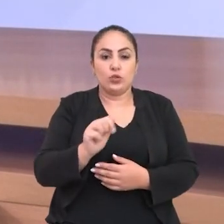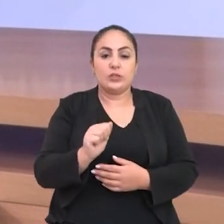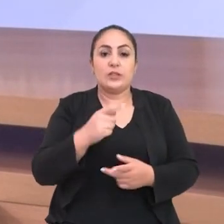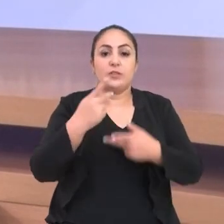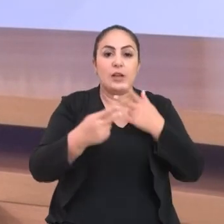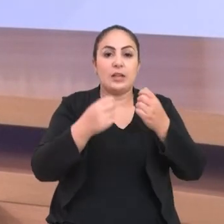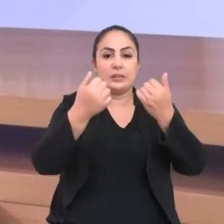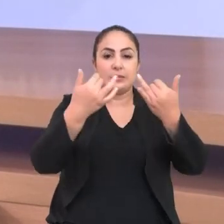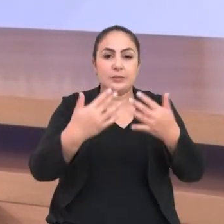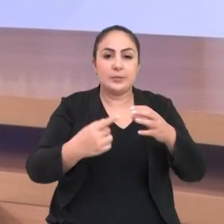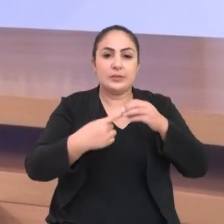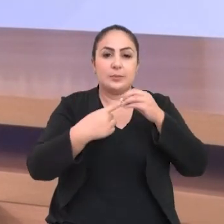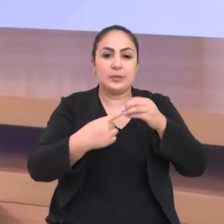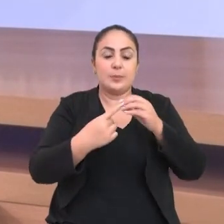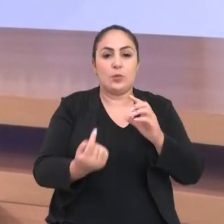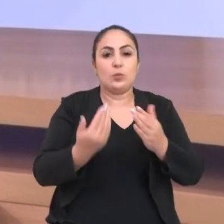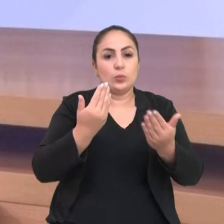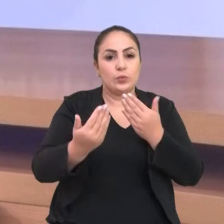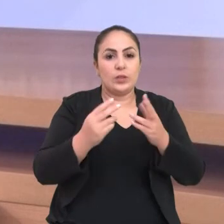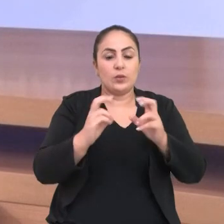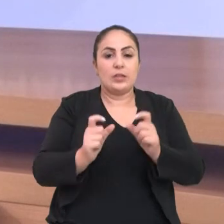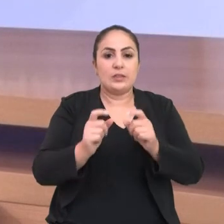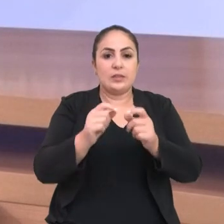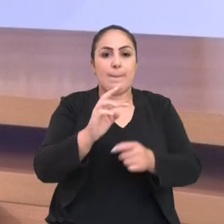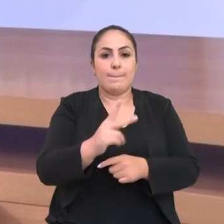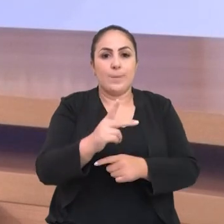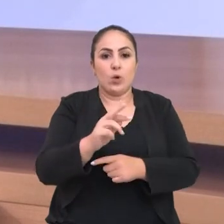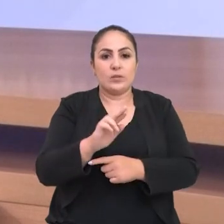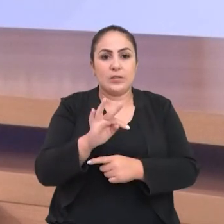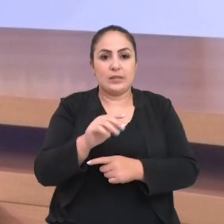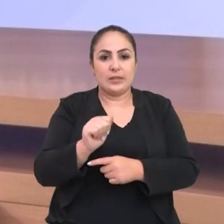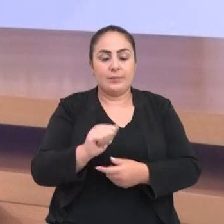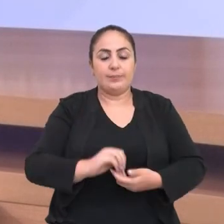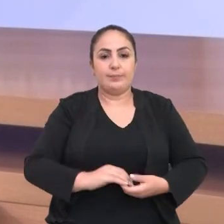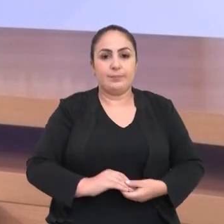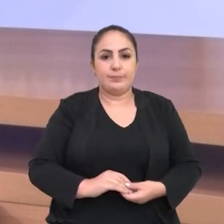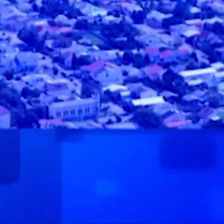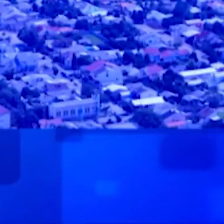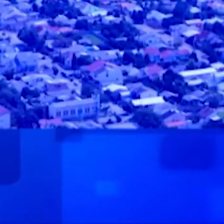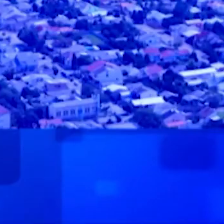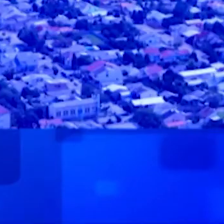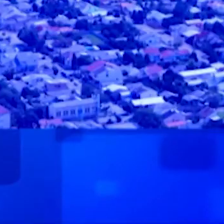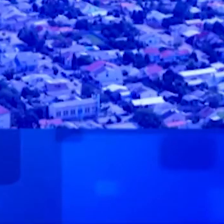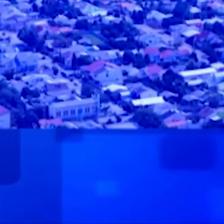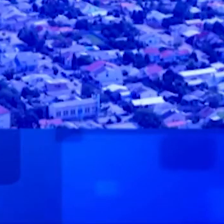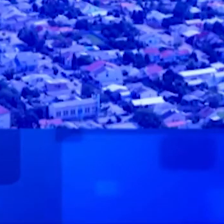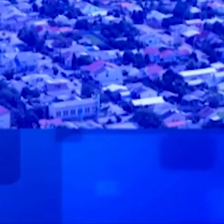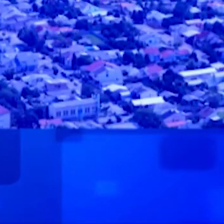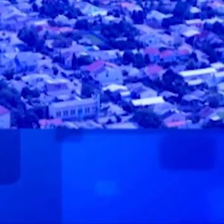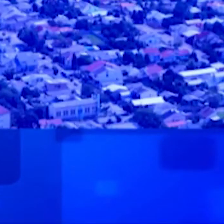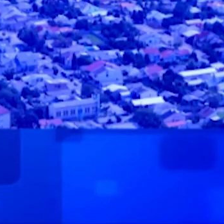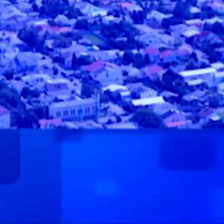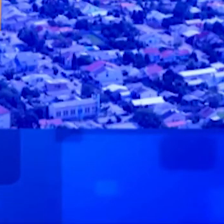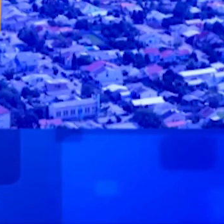Um urologista esclarece as principais dúvidas sobre o câncer de próstata.